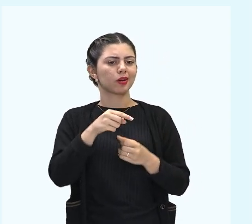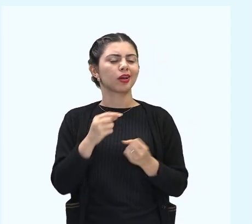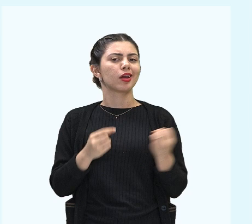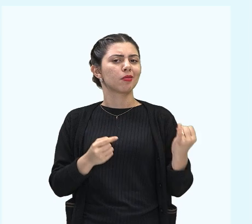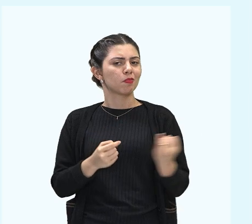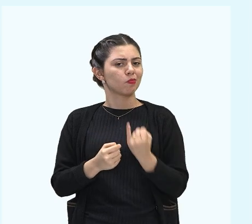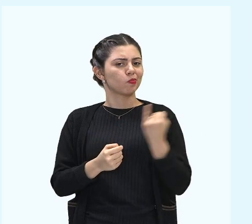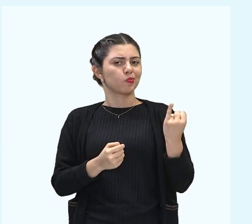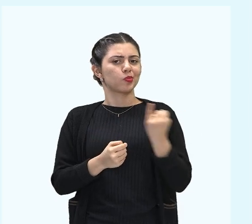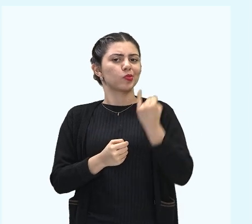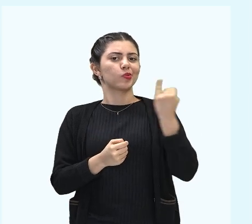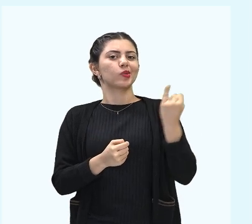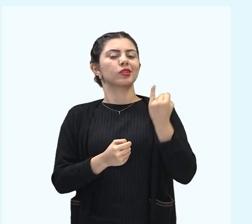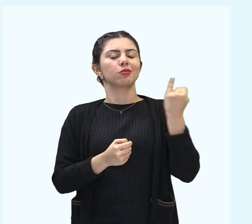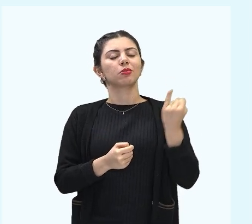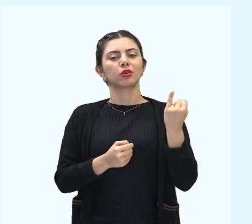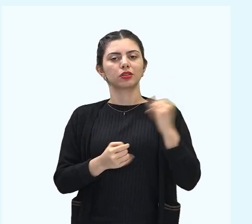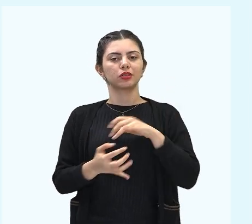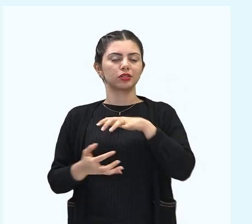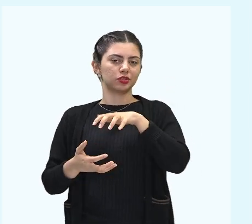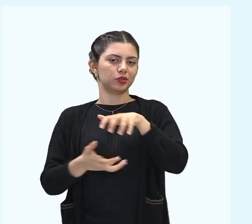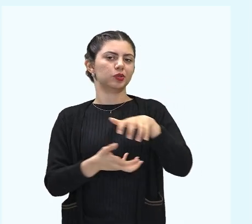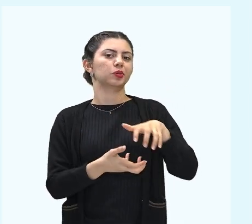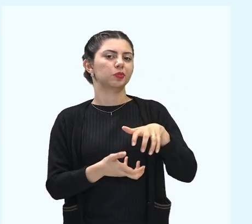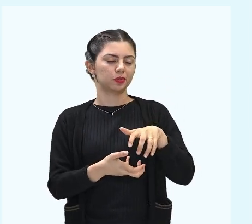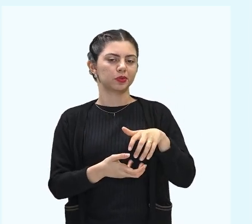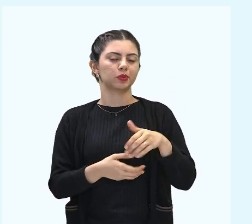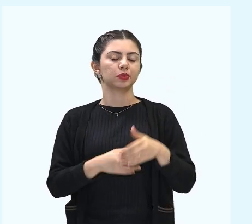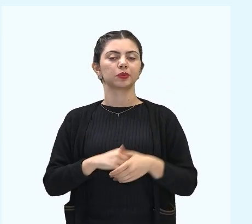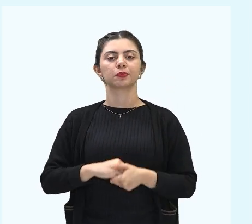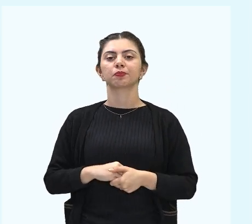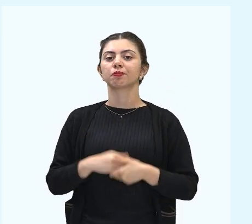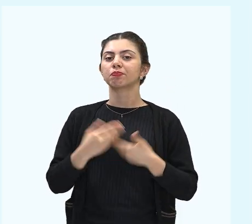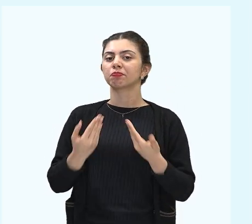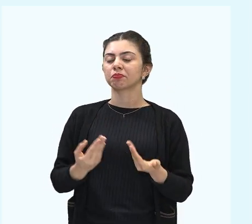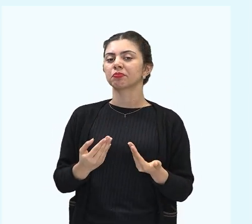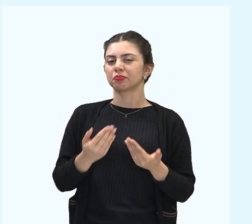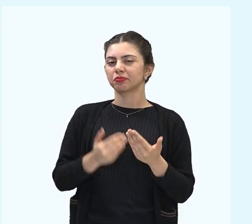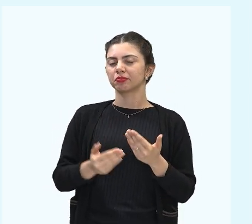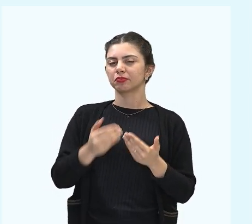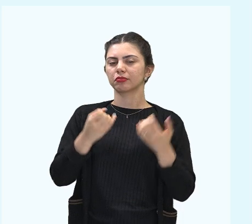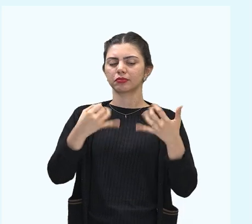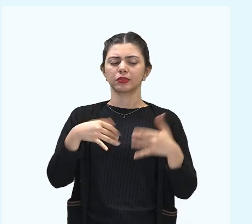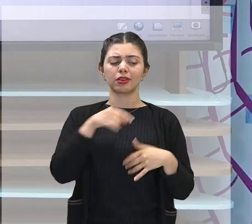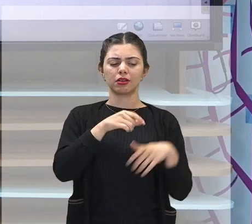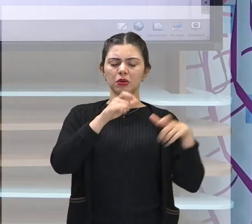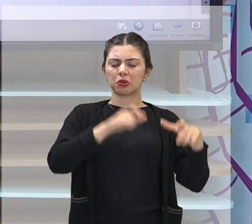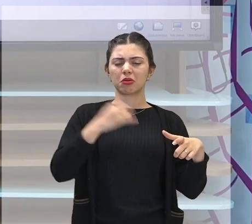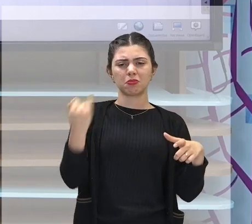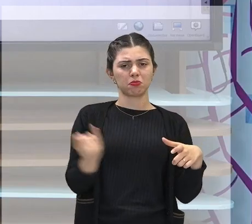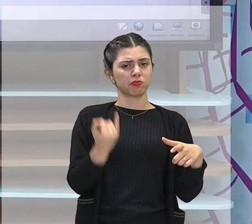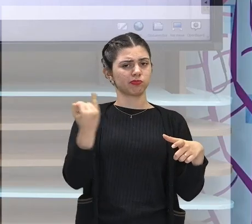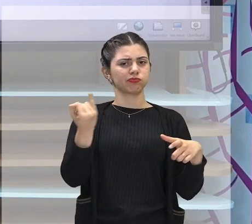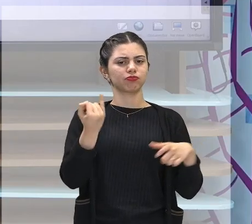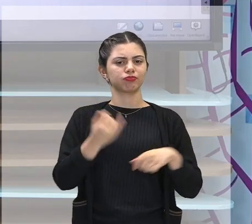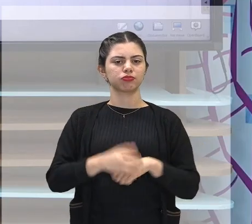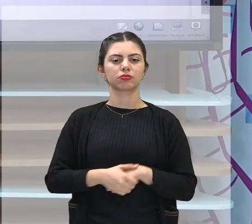ilha para a história do mundo será de uma magnitude fundamental.